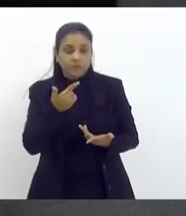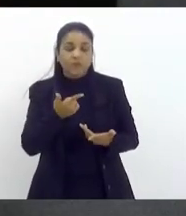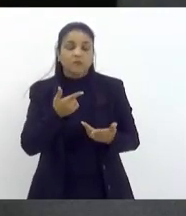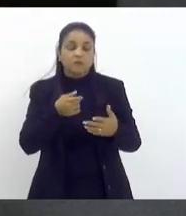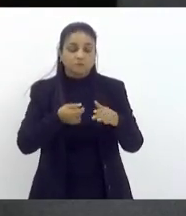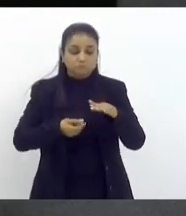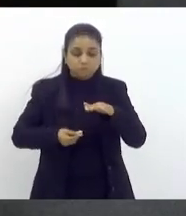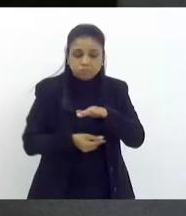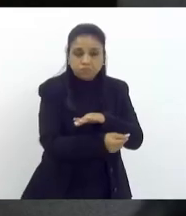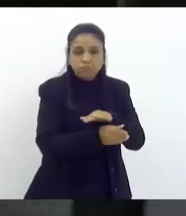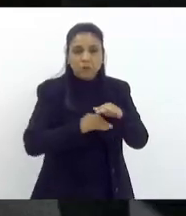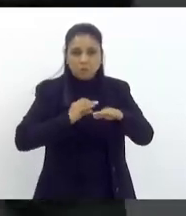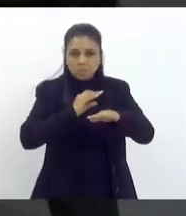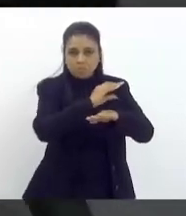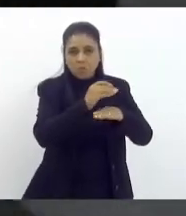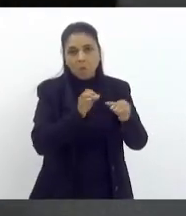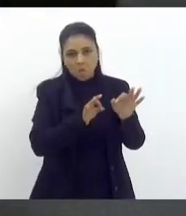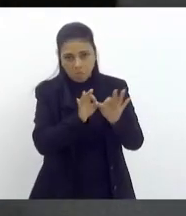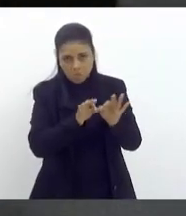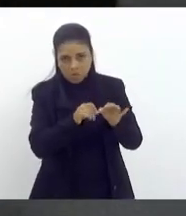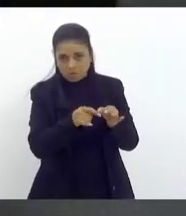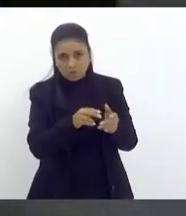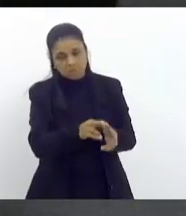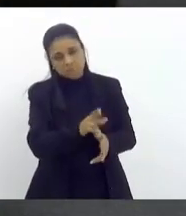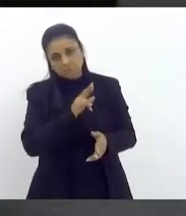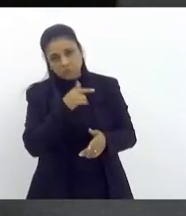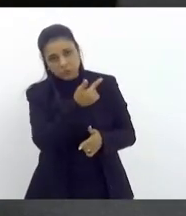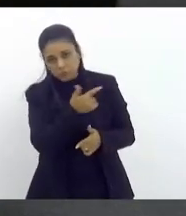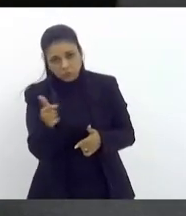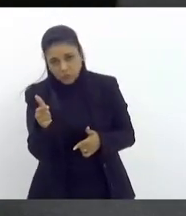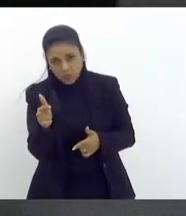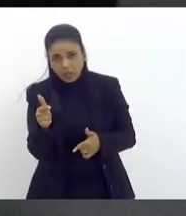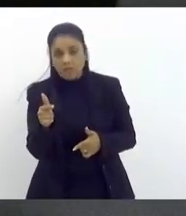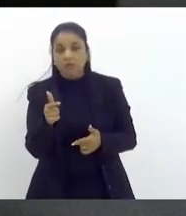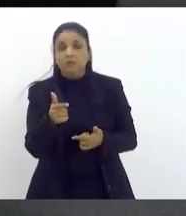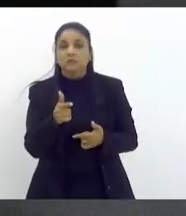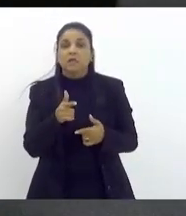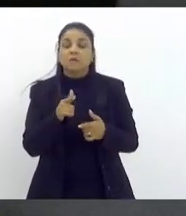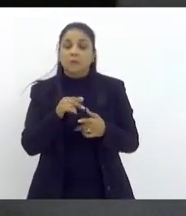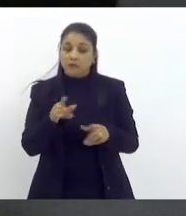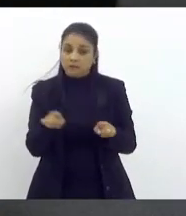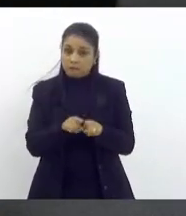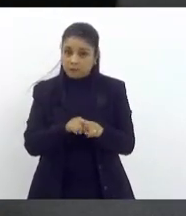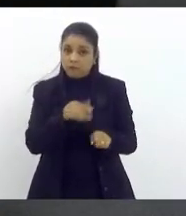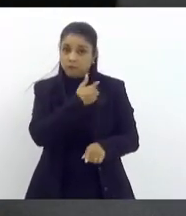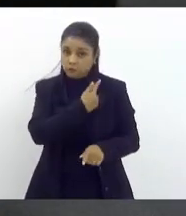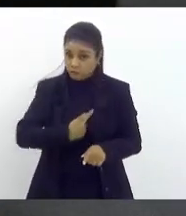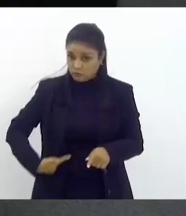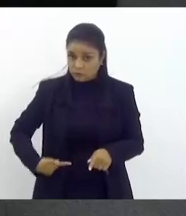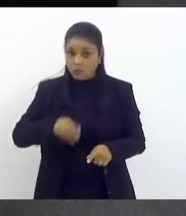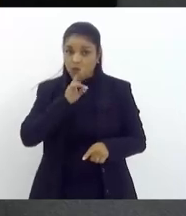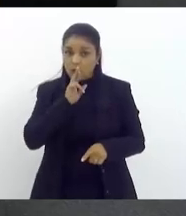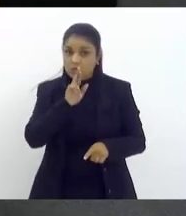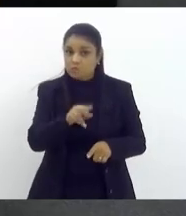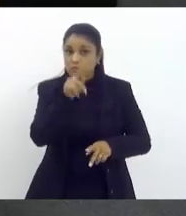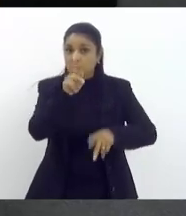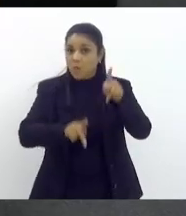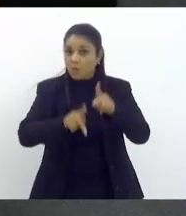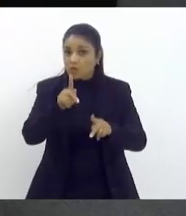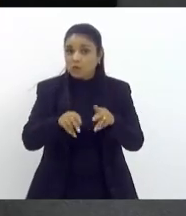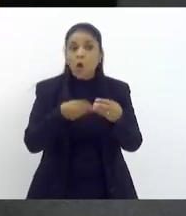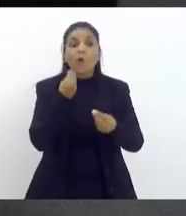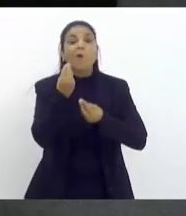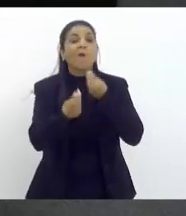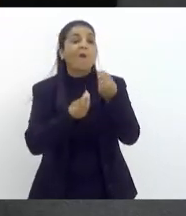mas também queremos que ele responda para a população do Rio de Janeiro Como está